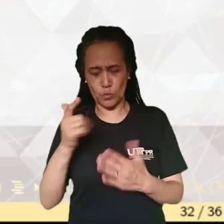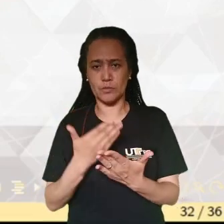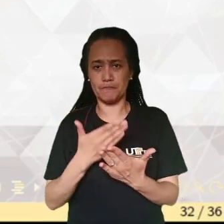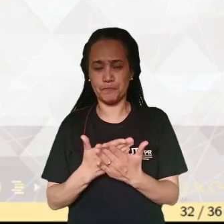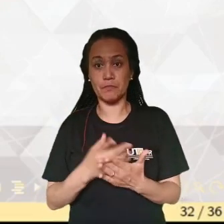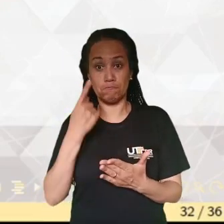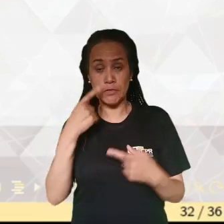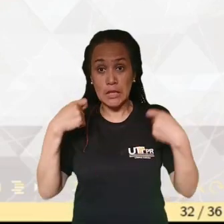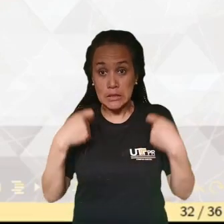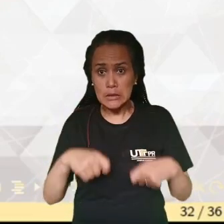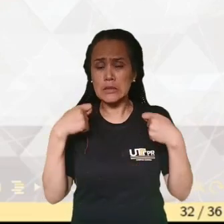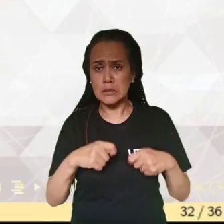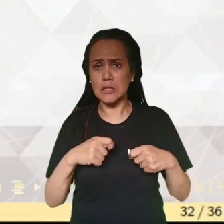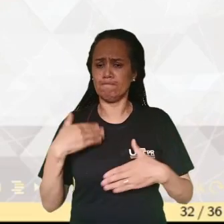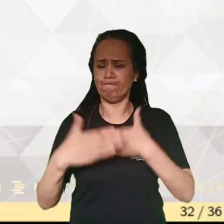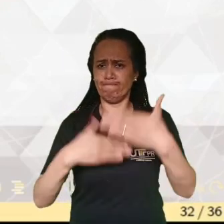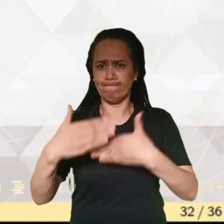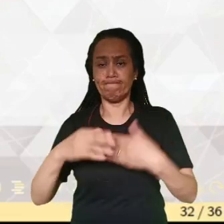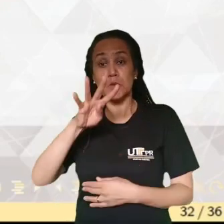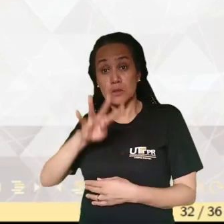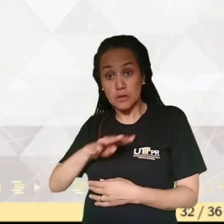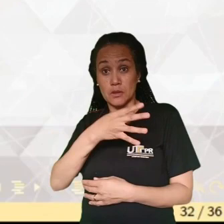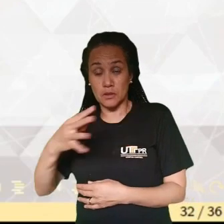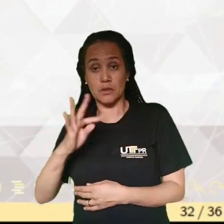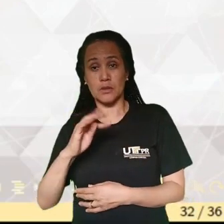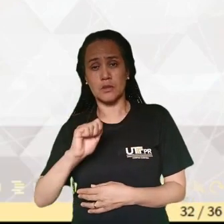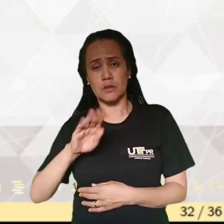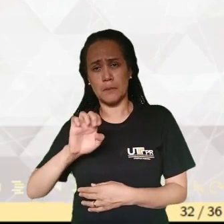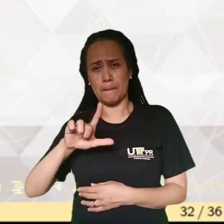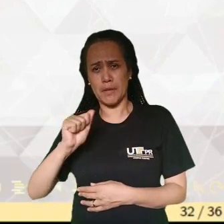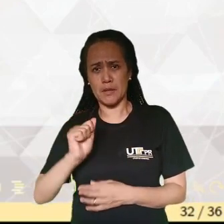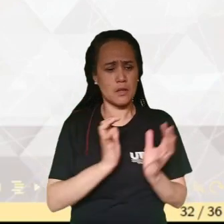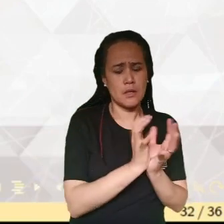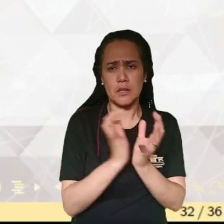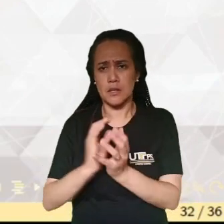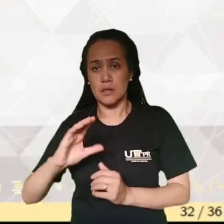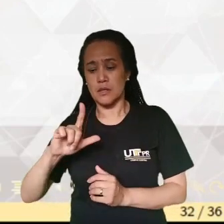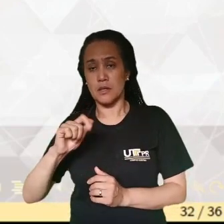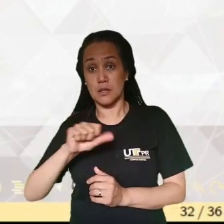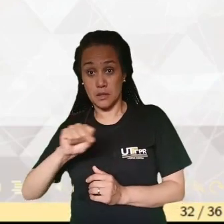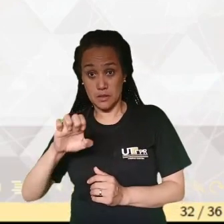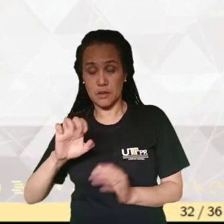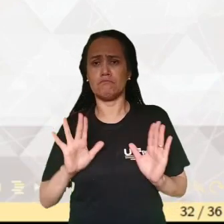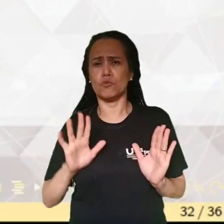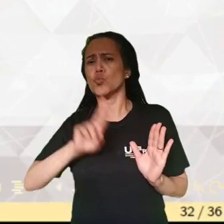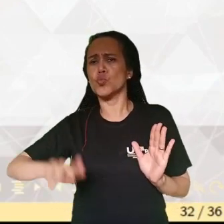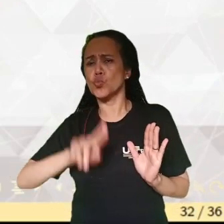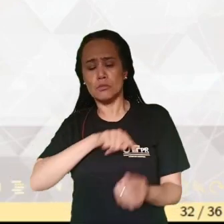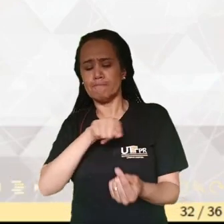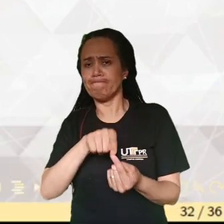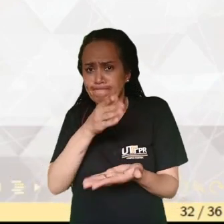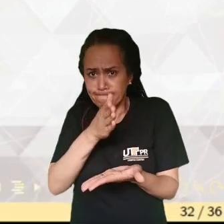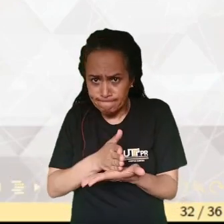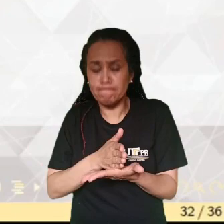a necessidade de desenvolver tabelas de classe. E com isso utilizamos essa medida chamada ponto médio. O que é o ponto